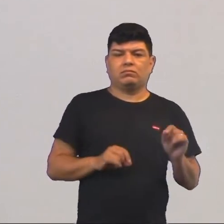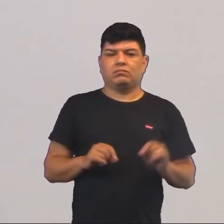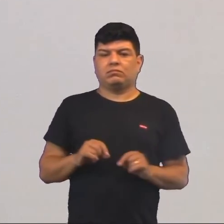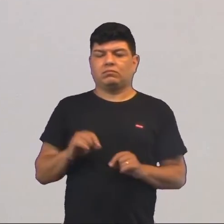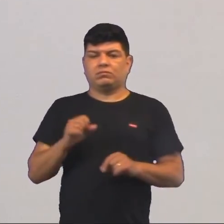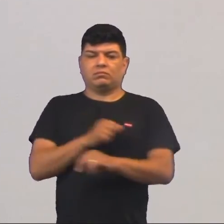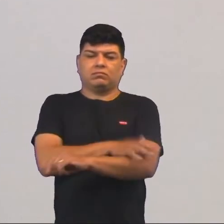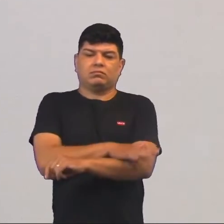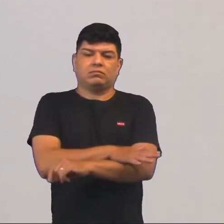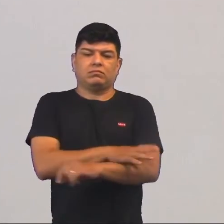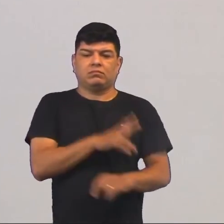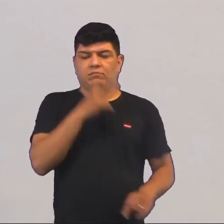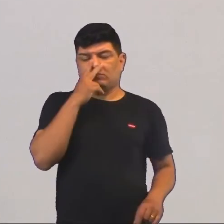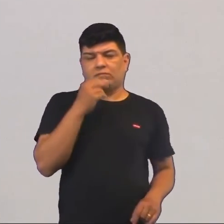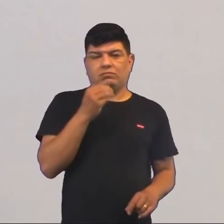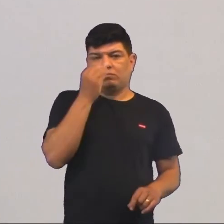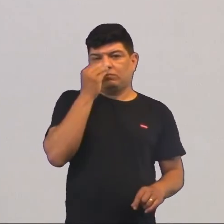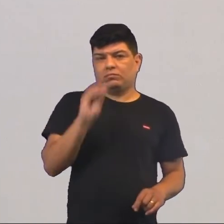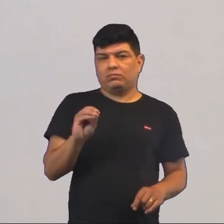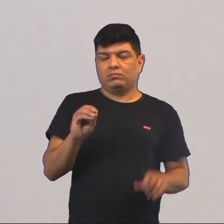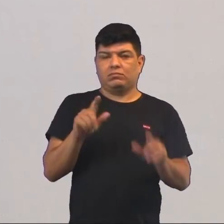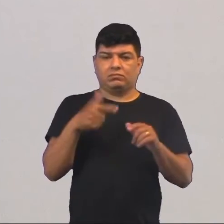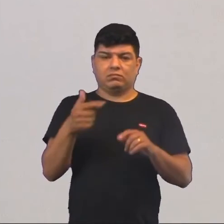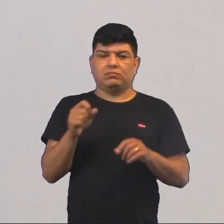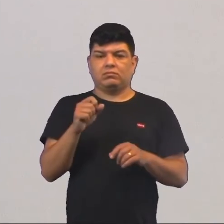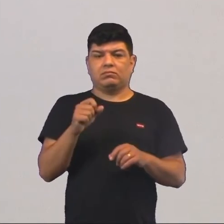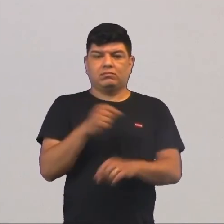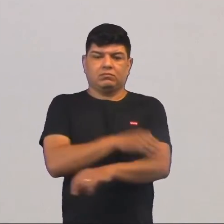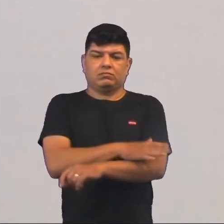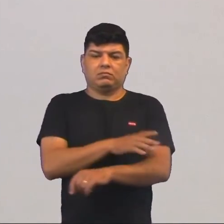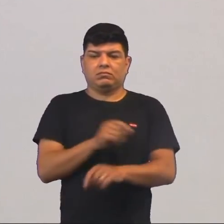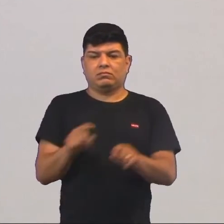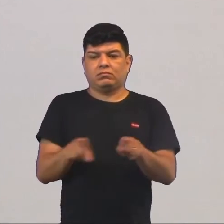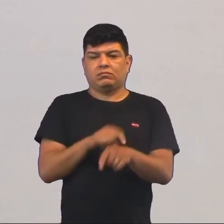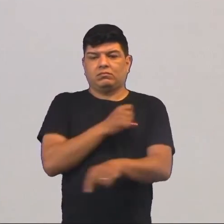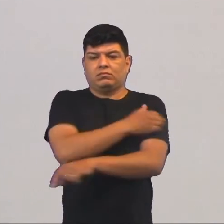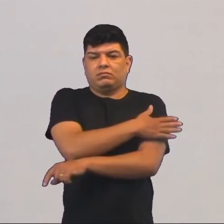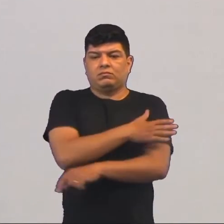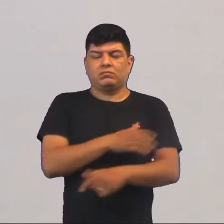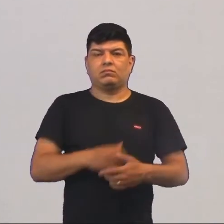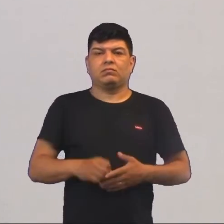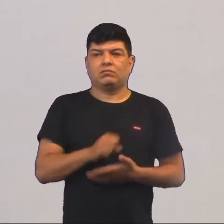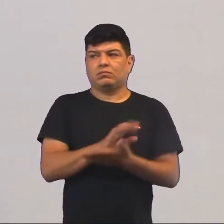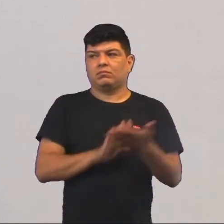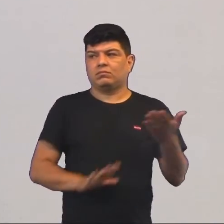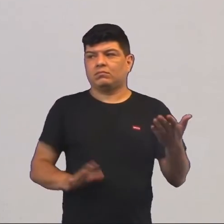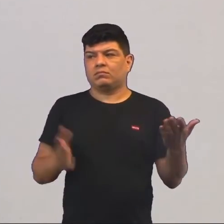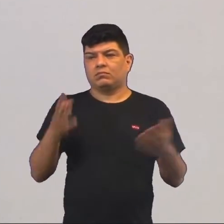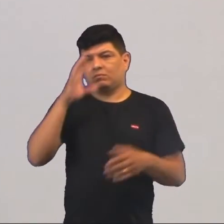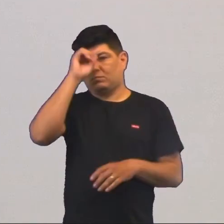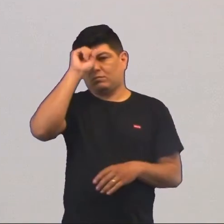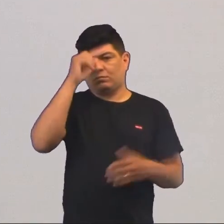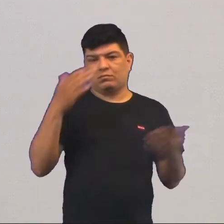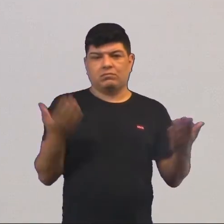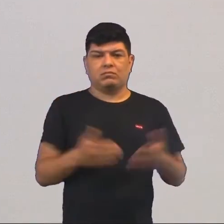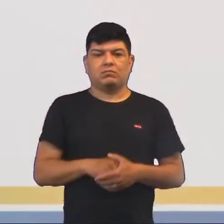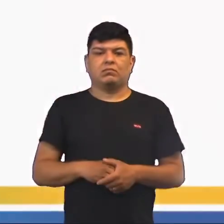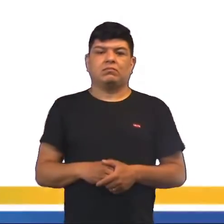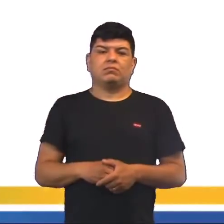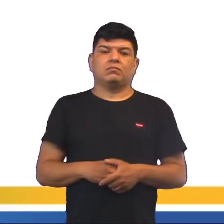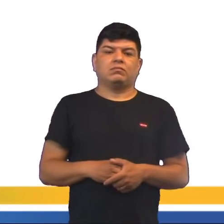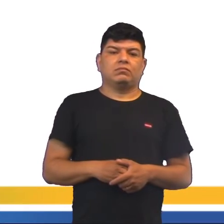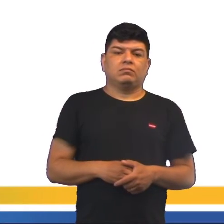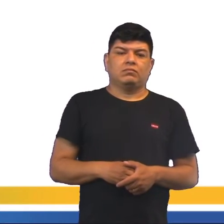de racismo, de xenofobia e outros tipos de preconceito que o etnocentrismo traz. Vamos exercitar o que nós aprendemos na aula de